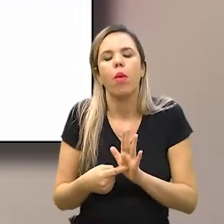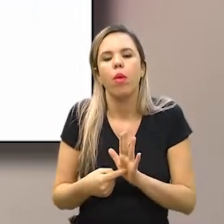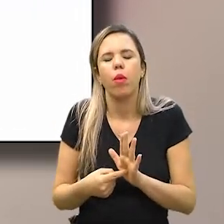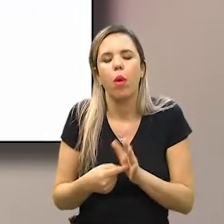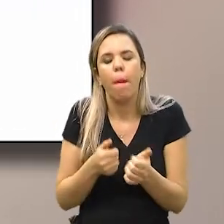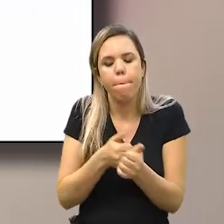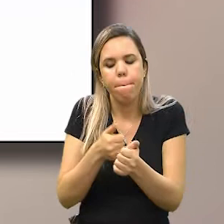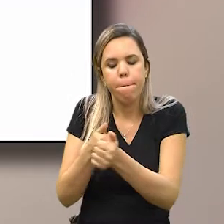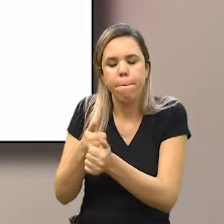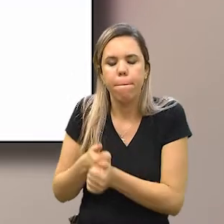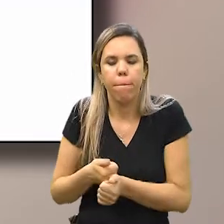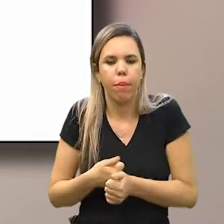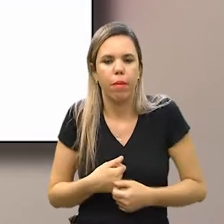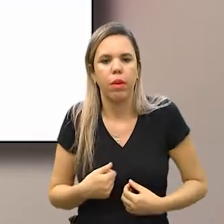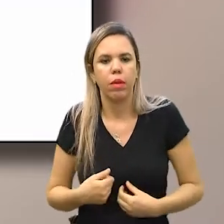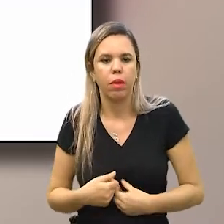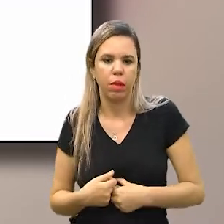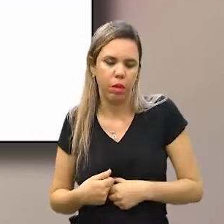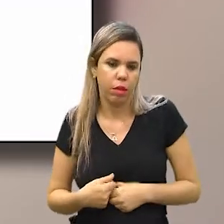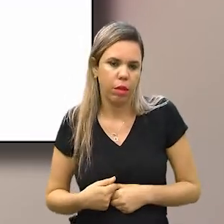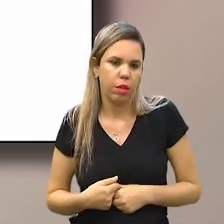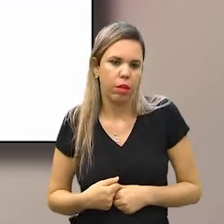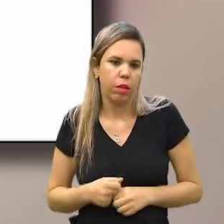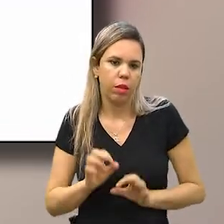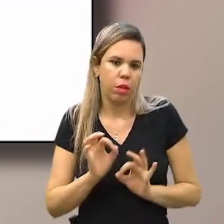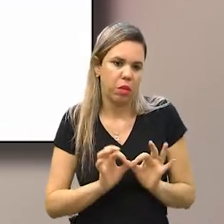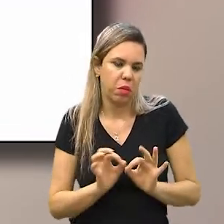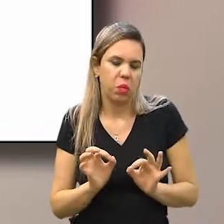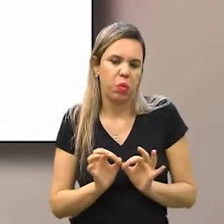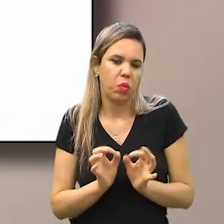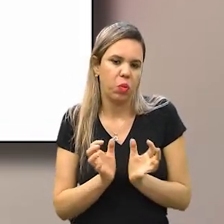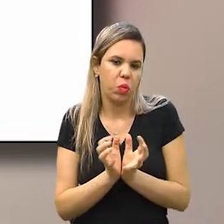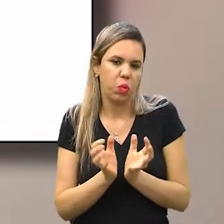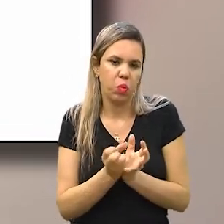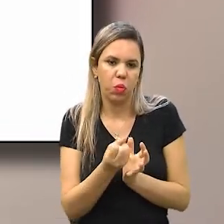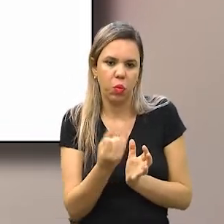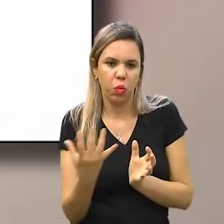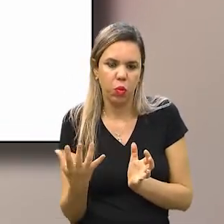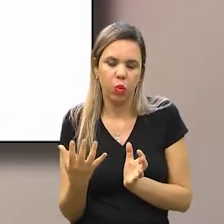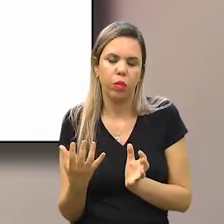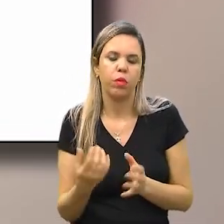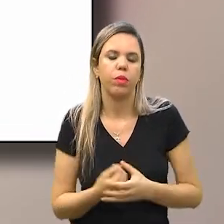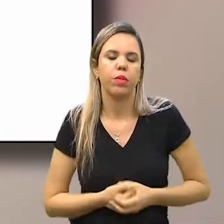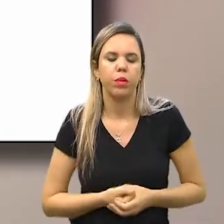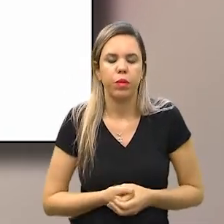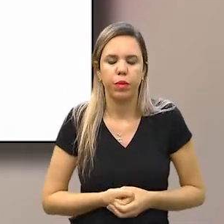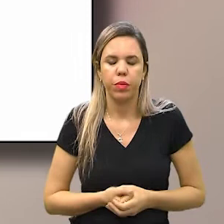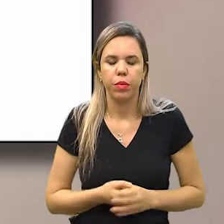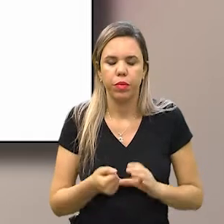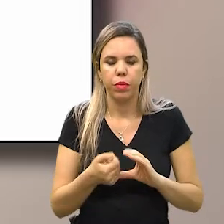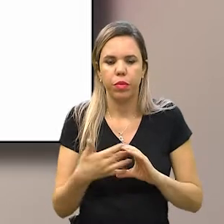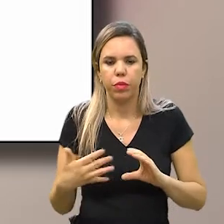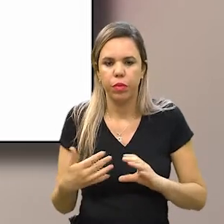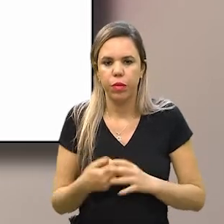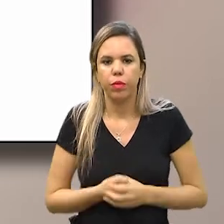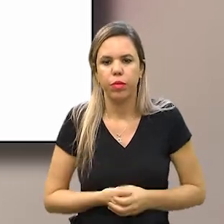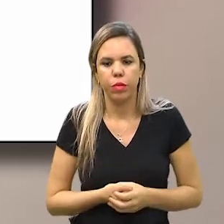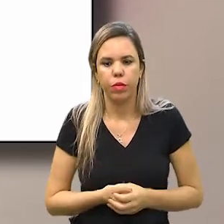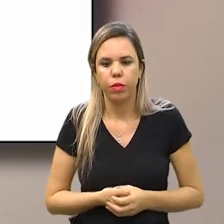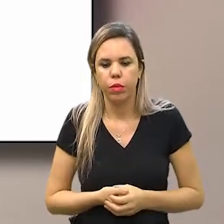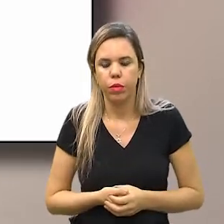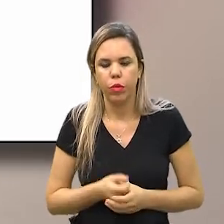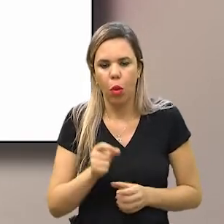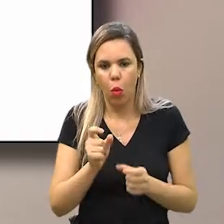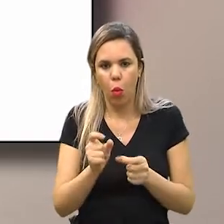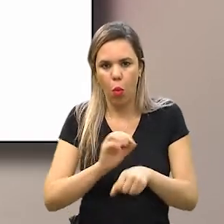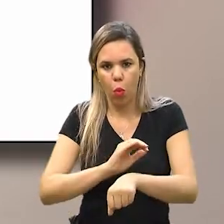aparecem uma do ladinho da outra, que a gente chama que é esse arranjo de herpes, né? Arranjo herpético. Essa é a característica de